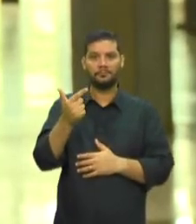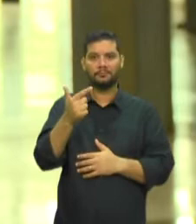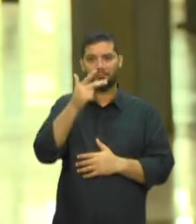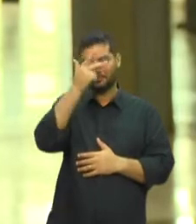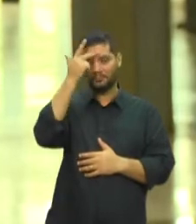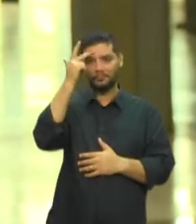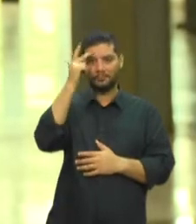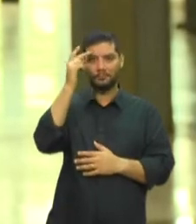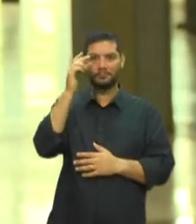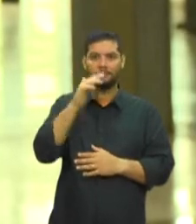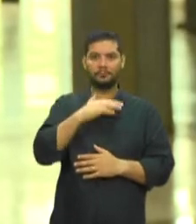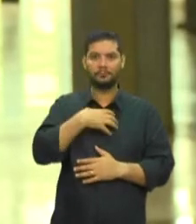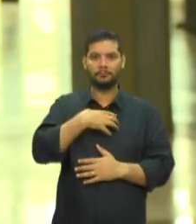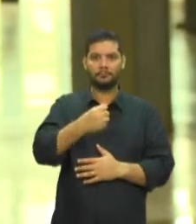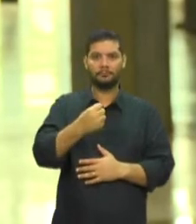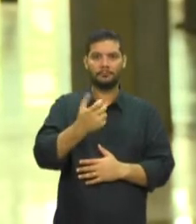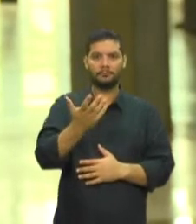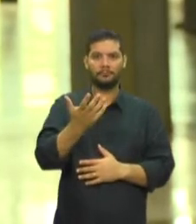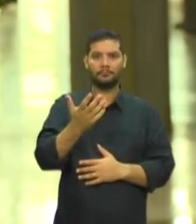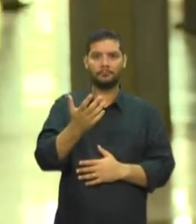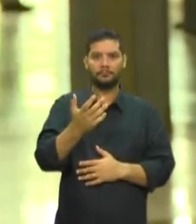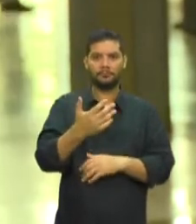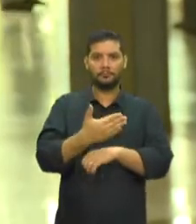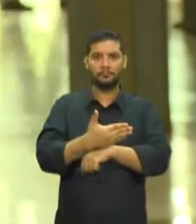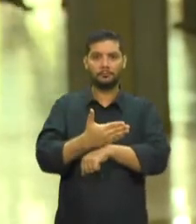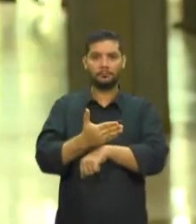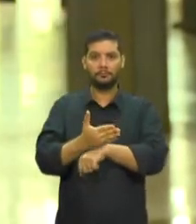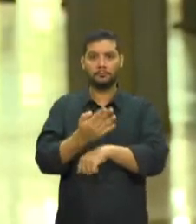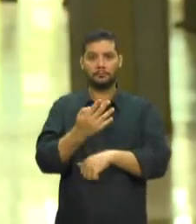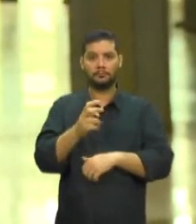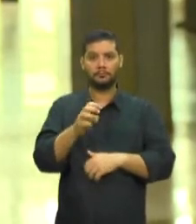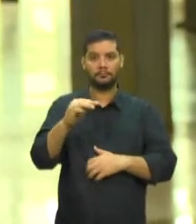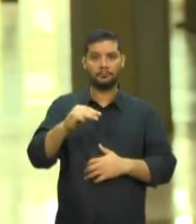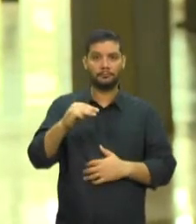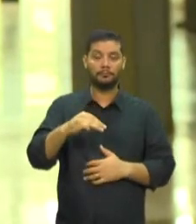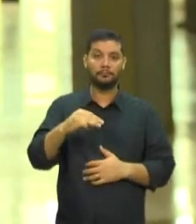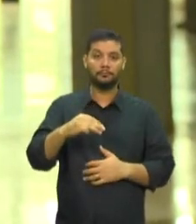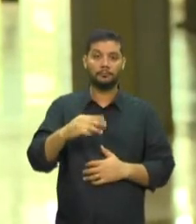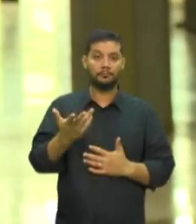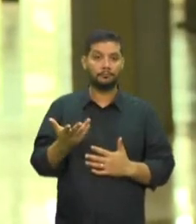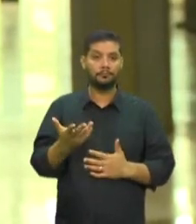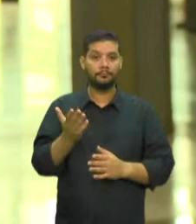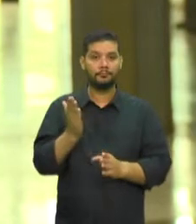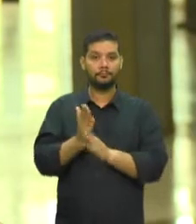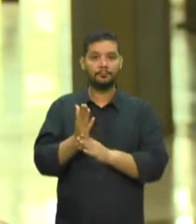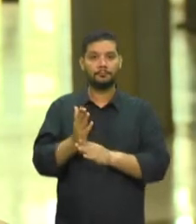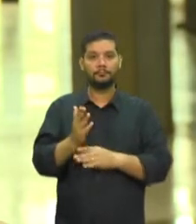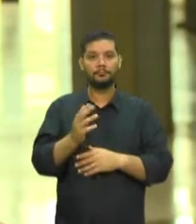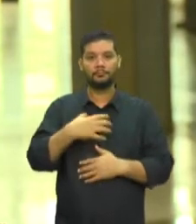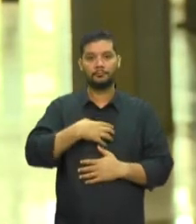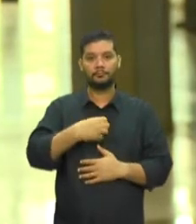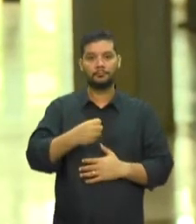Né, isso significa que a cada 45 minutos nós perdemos uma vida no Brasil pelo suicídio, né, e que